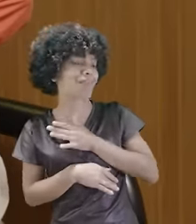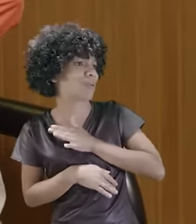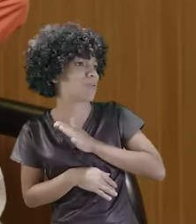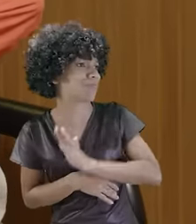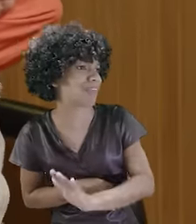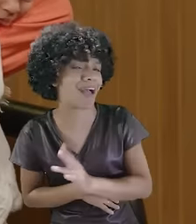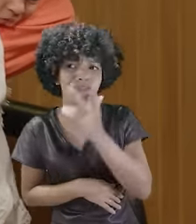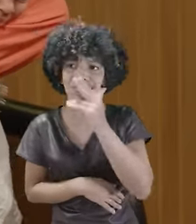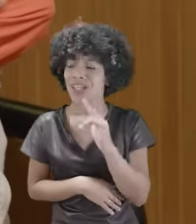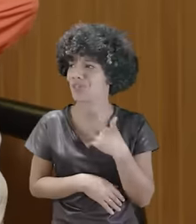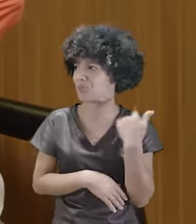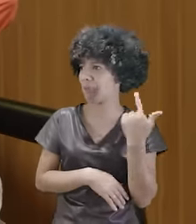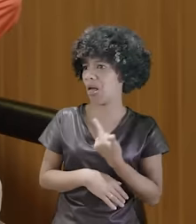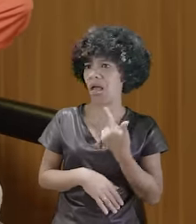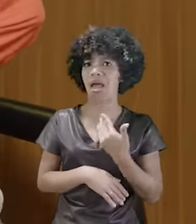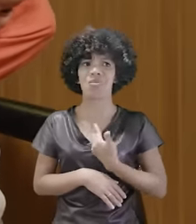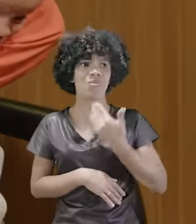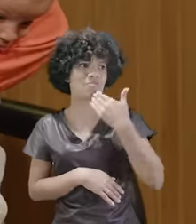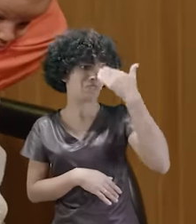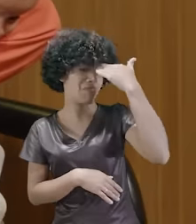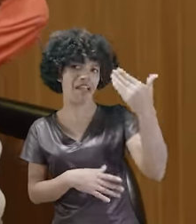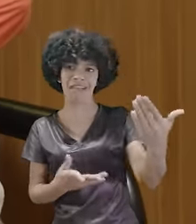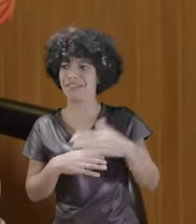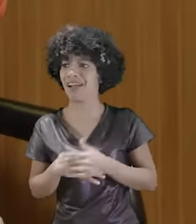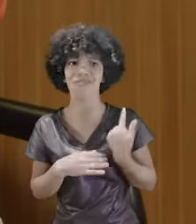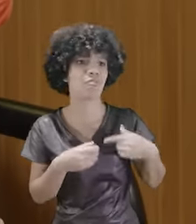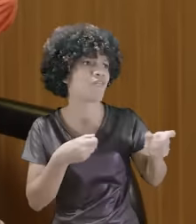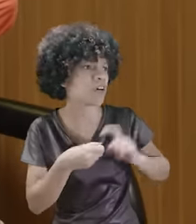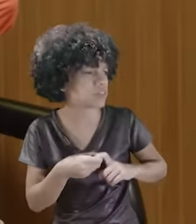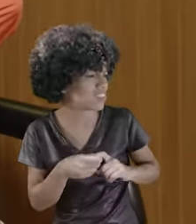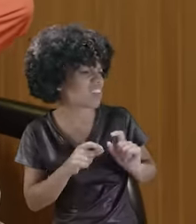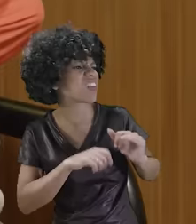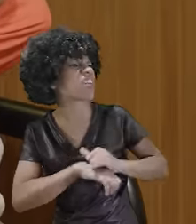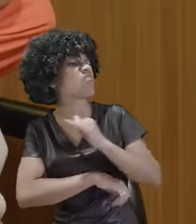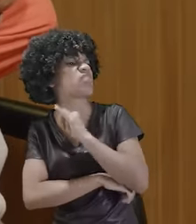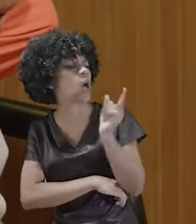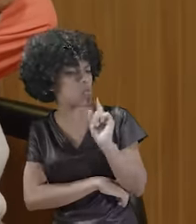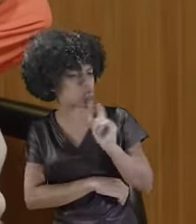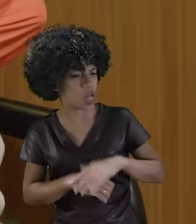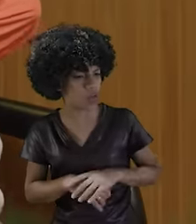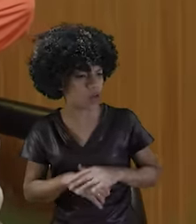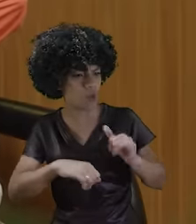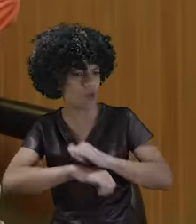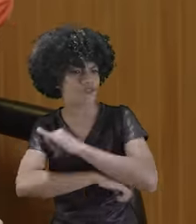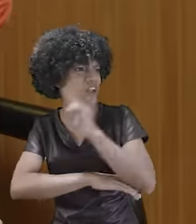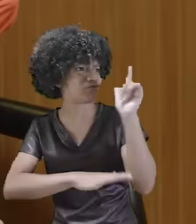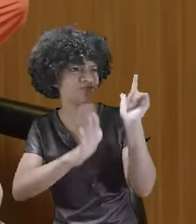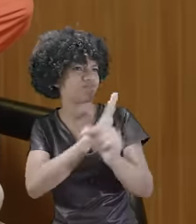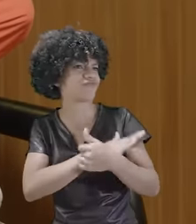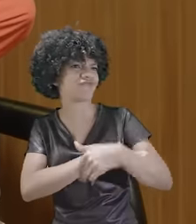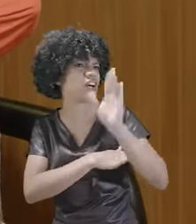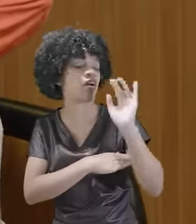vai gostar de mim eles vai achar que o estado islâmico vamos voltar vamos pegar o avião aí ele falou que ia vir porque a gente vai pegar o avião já foi embora